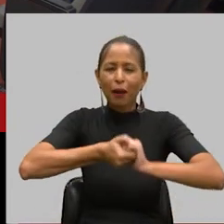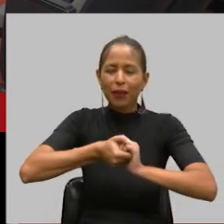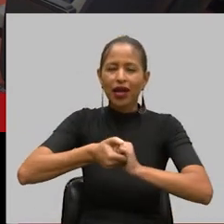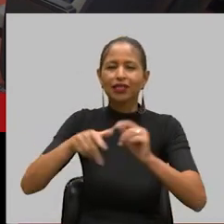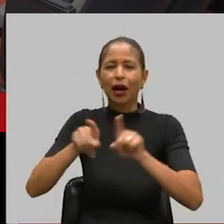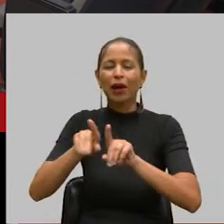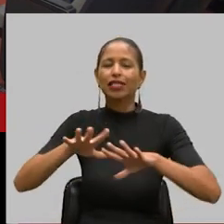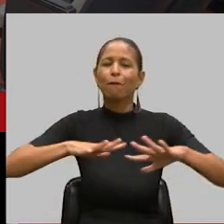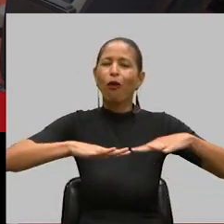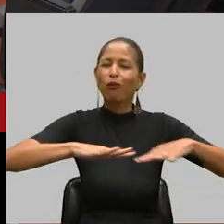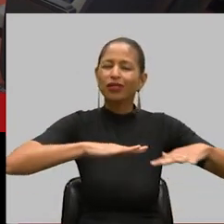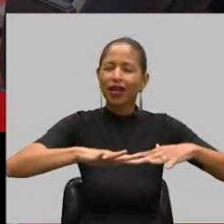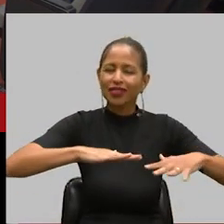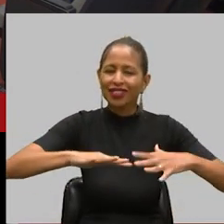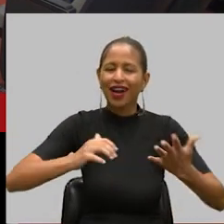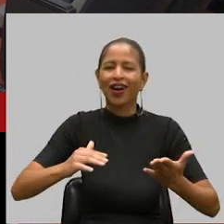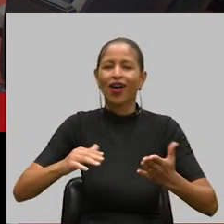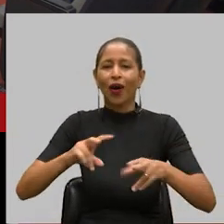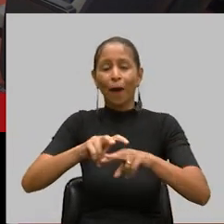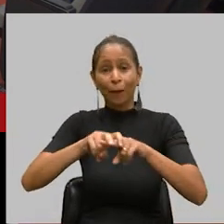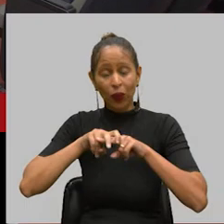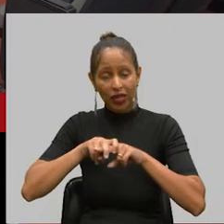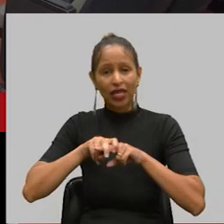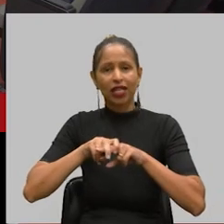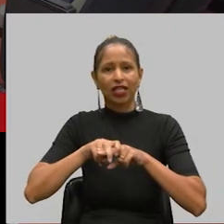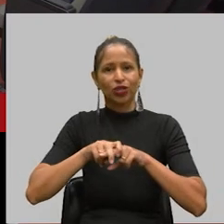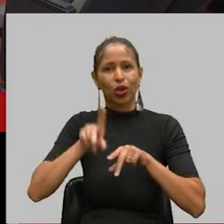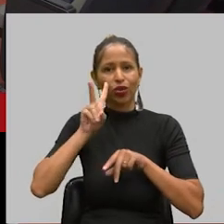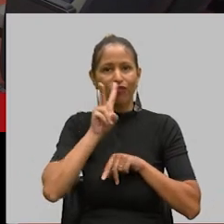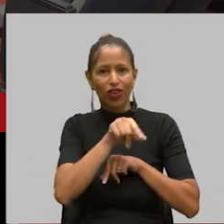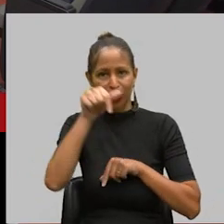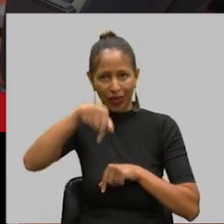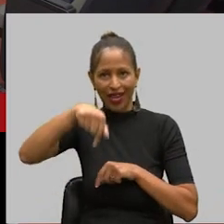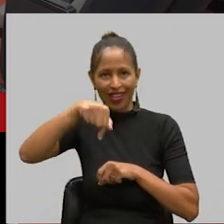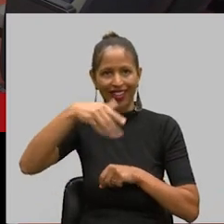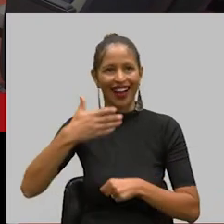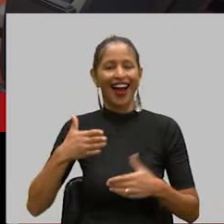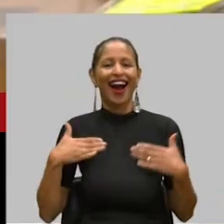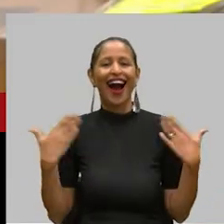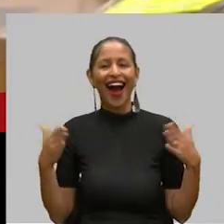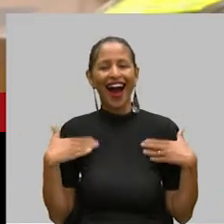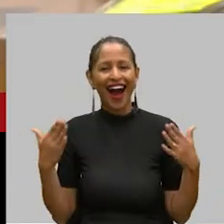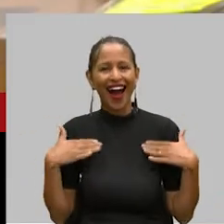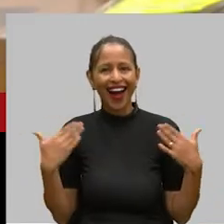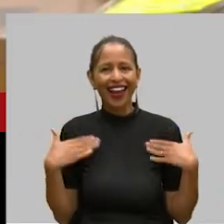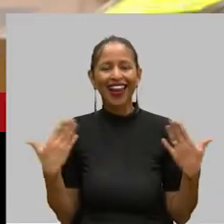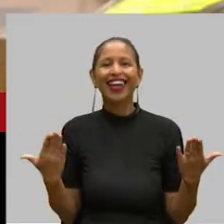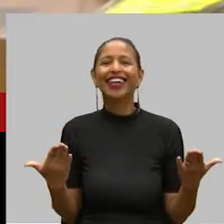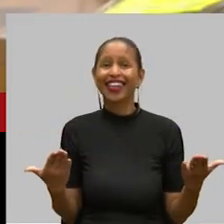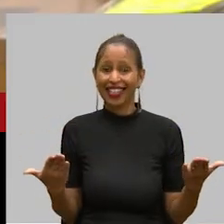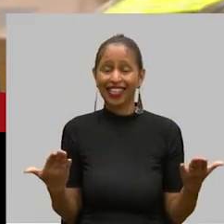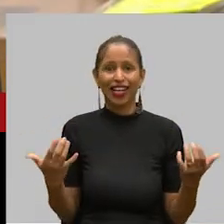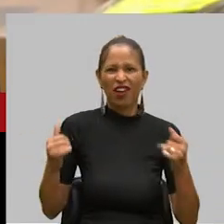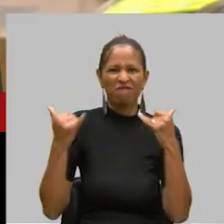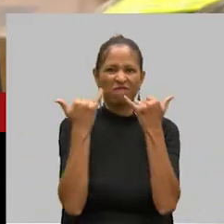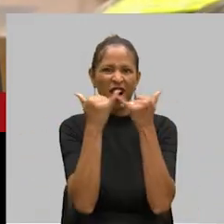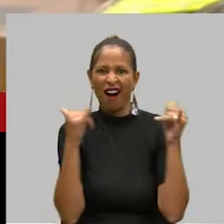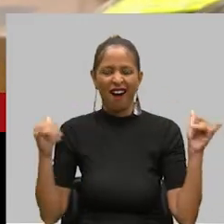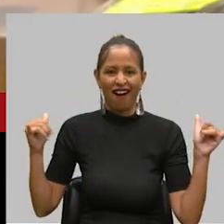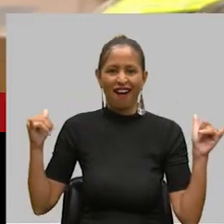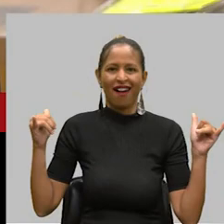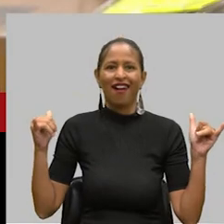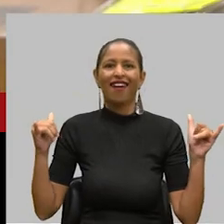mobilização e por causa dos rostos que eu tô vendo aqui da Alegria da né da energia que tá